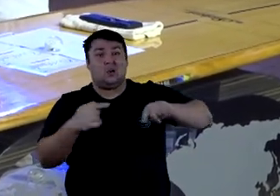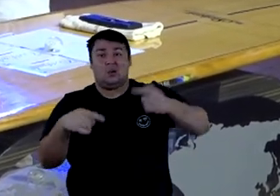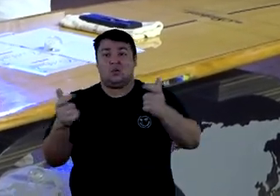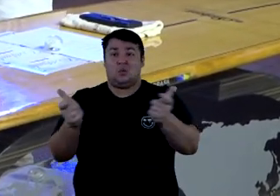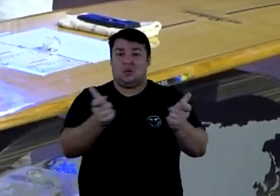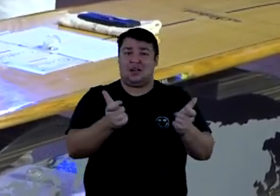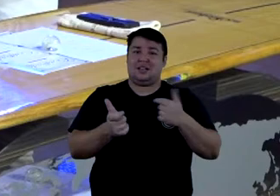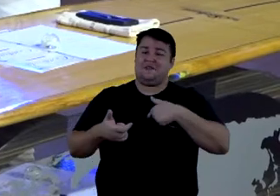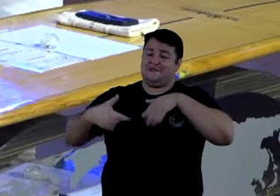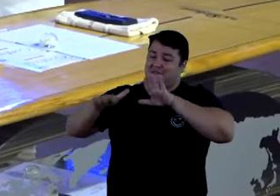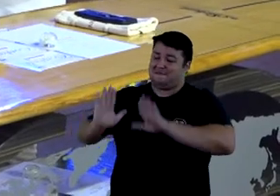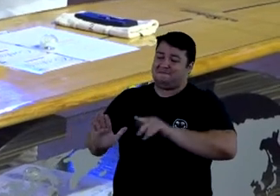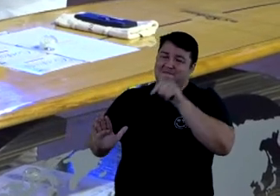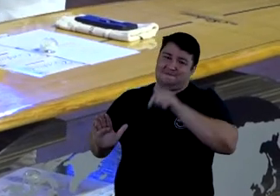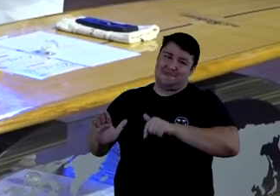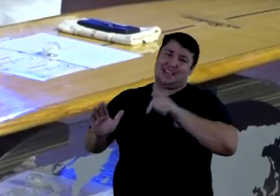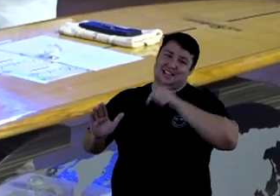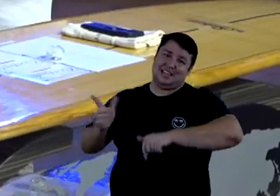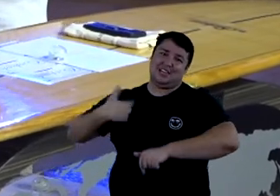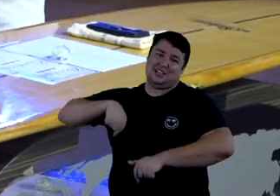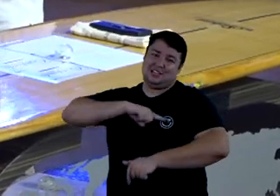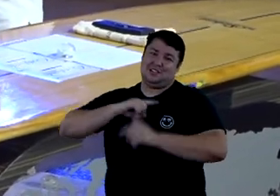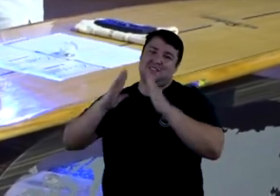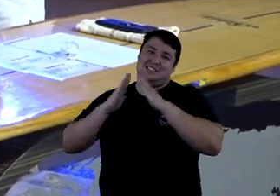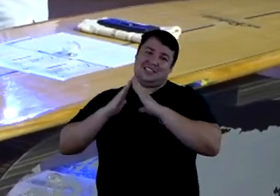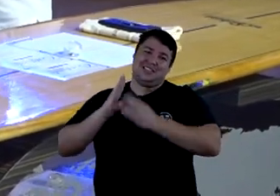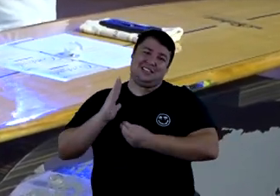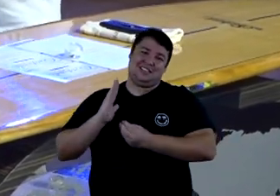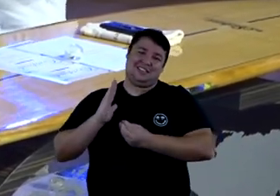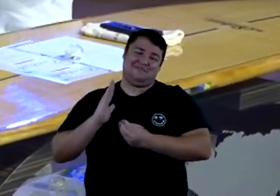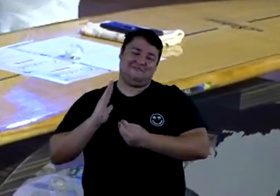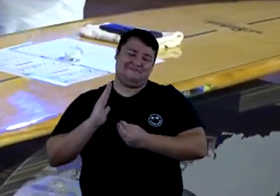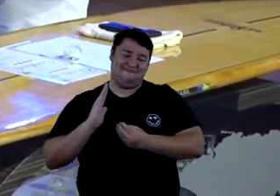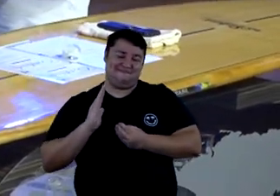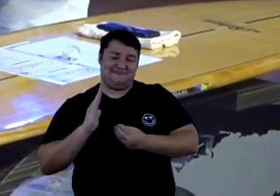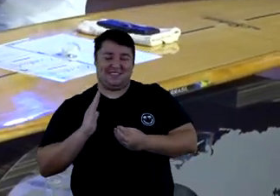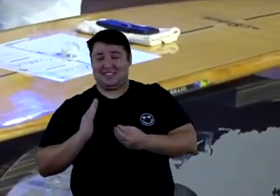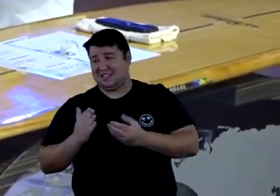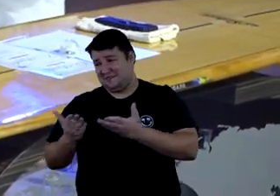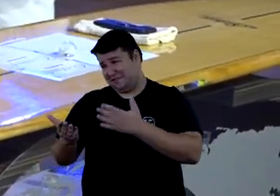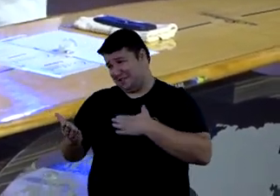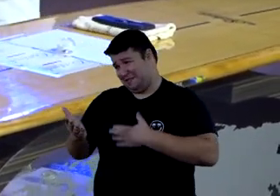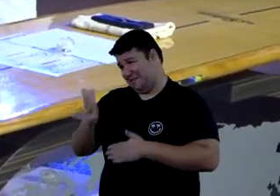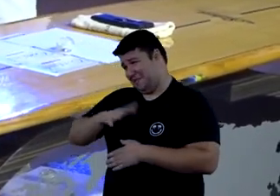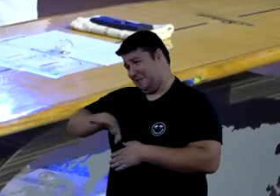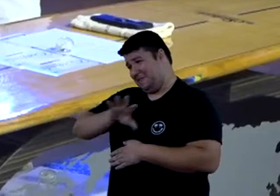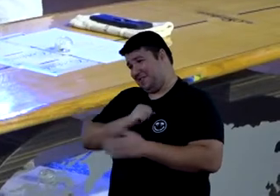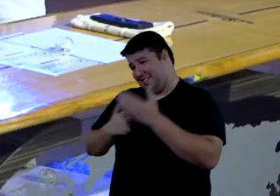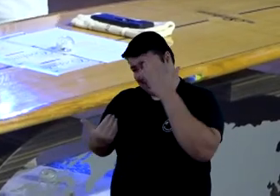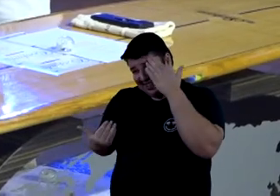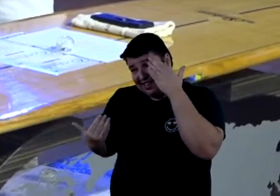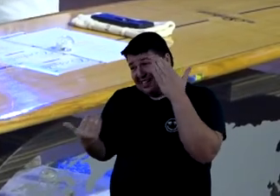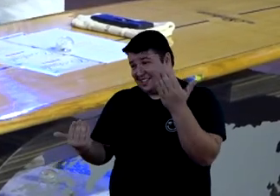ser essa. Essa é a nossa casa. E a você, meu amor, eu só quero agradecer.